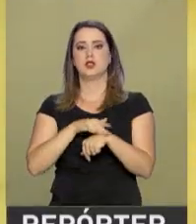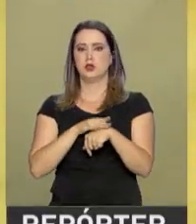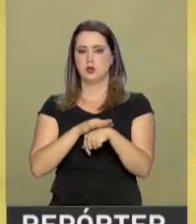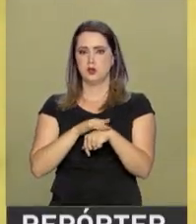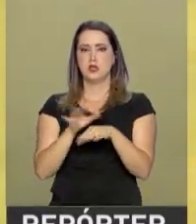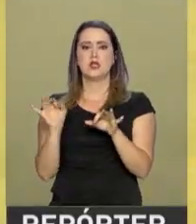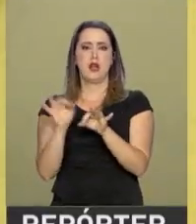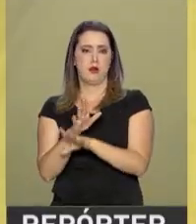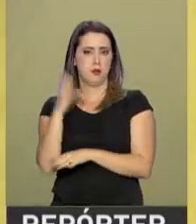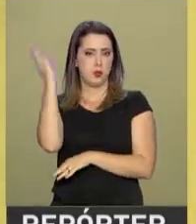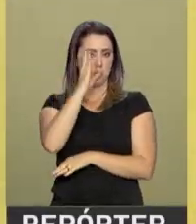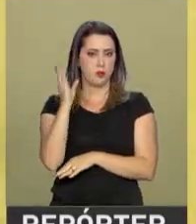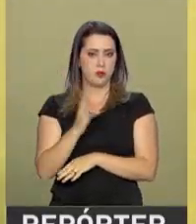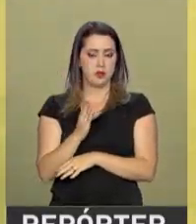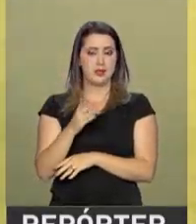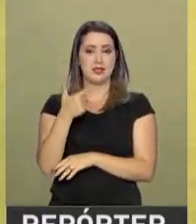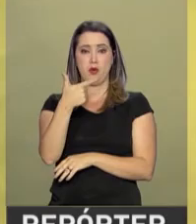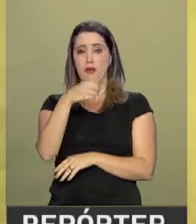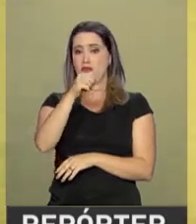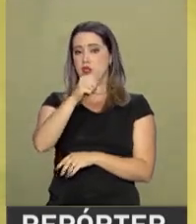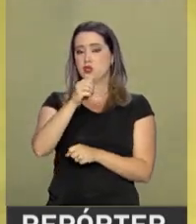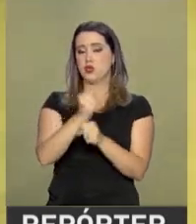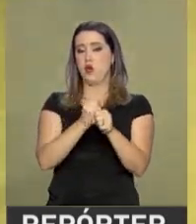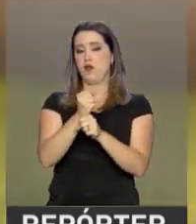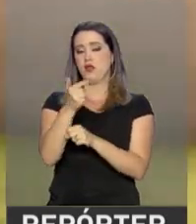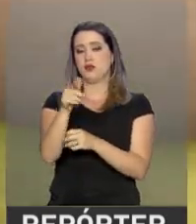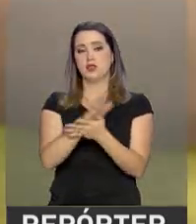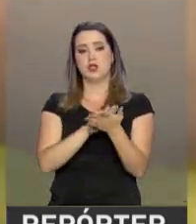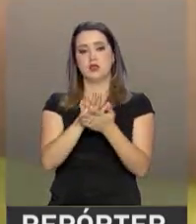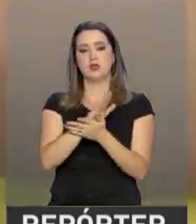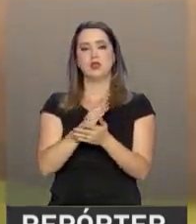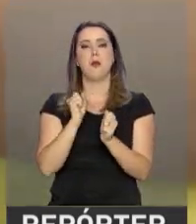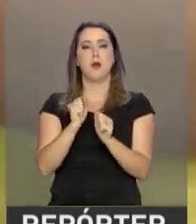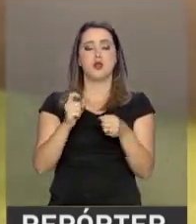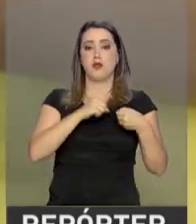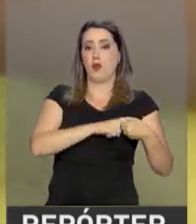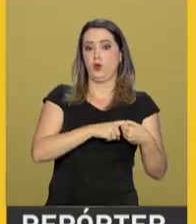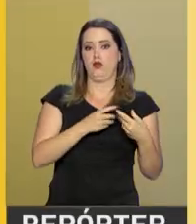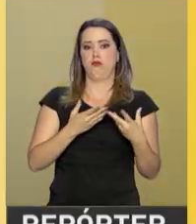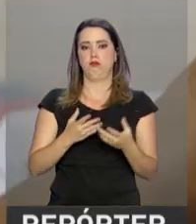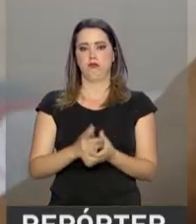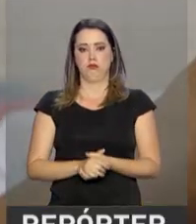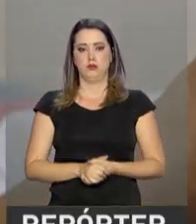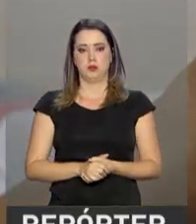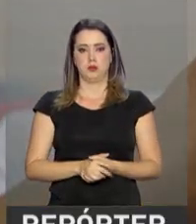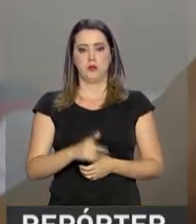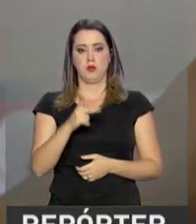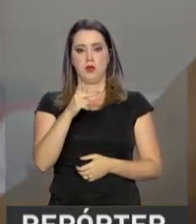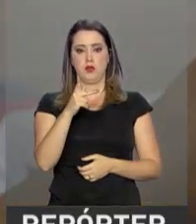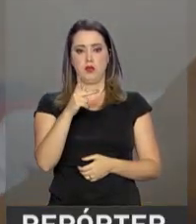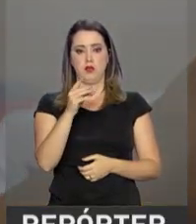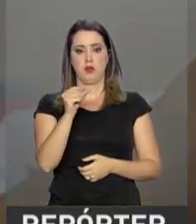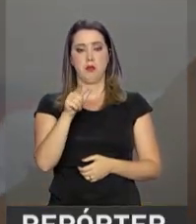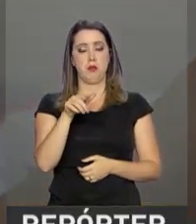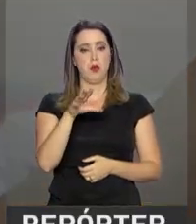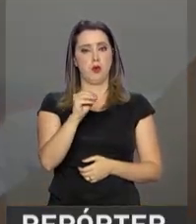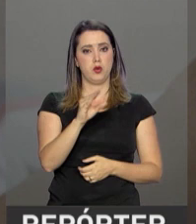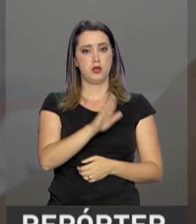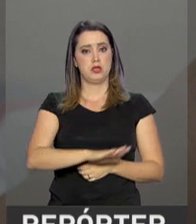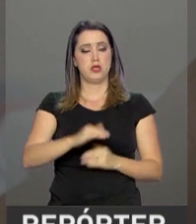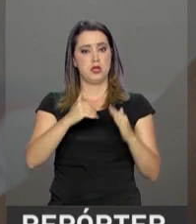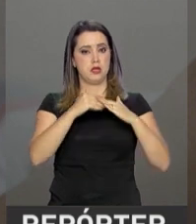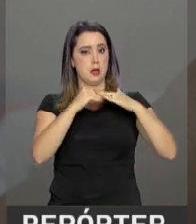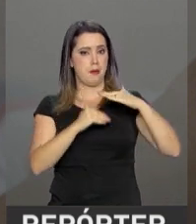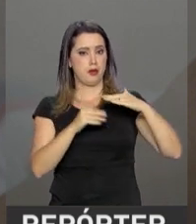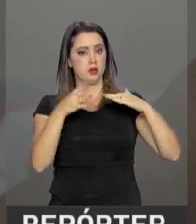de existir no nosso país há 29 anos pode voltar a cometer as nossas crianças apoiar atinge com maior freqüência em crianças menores